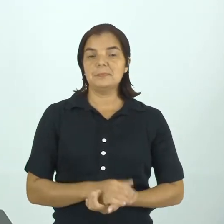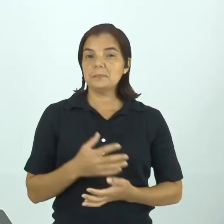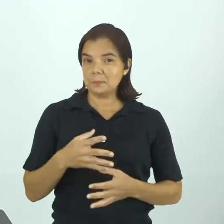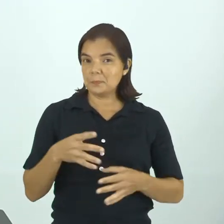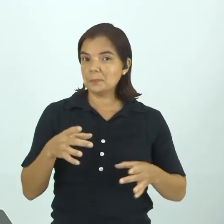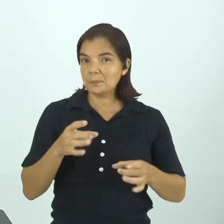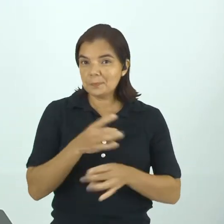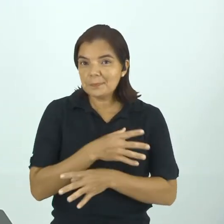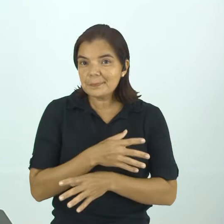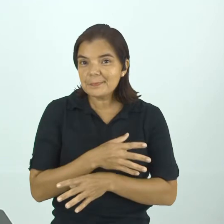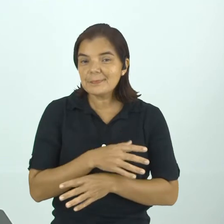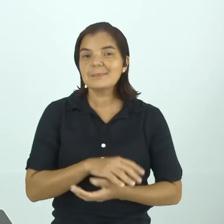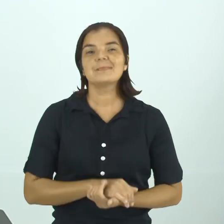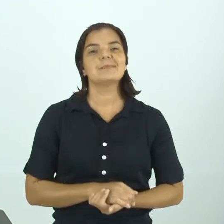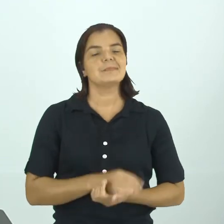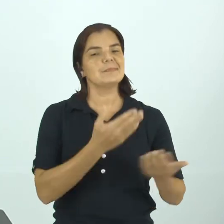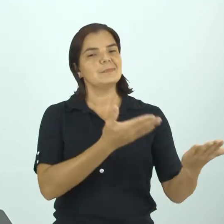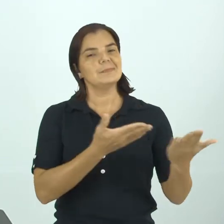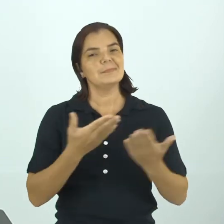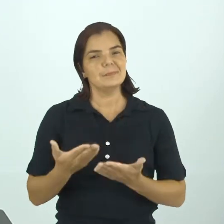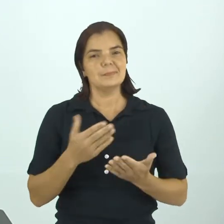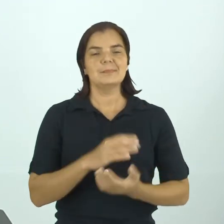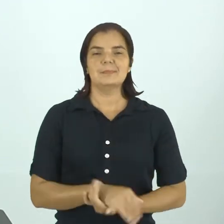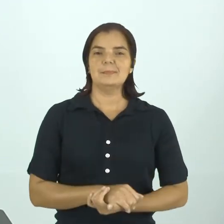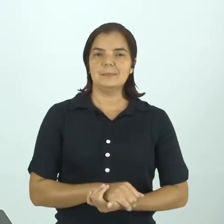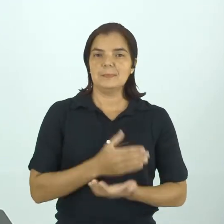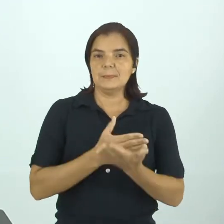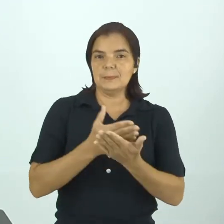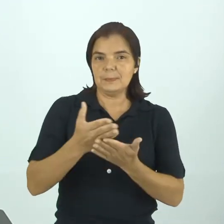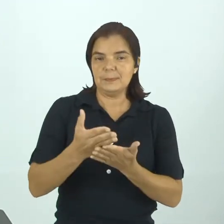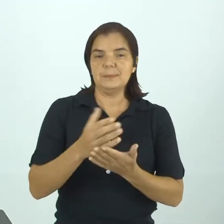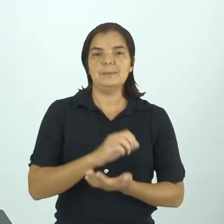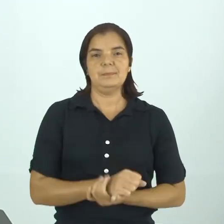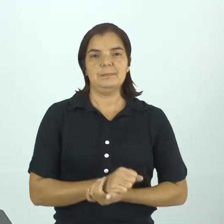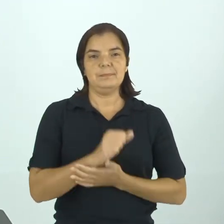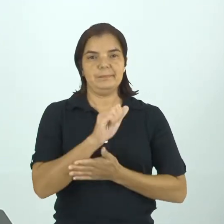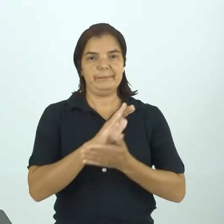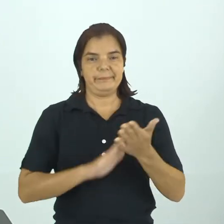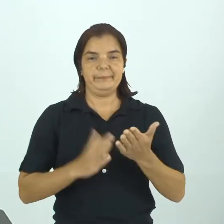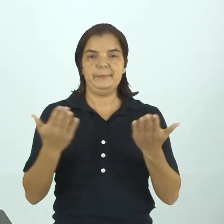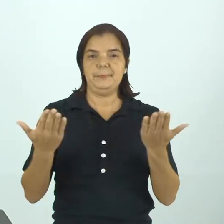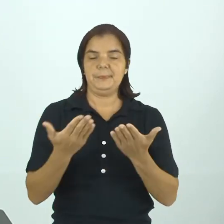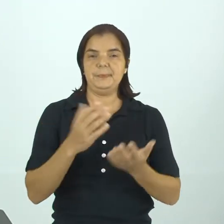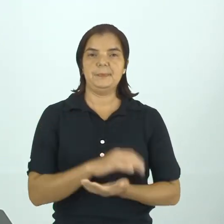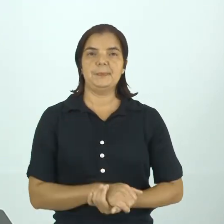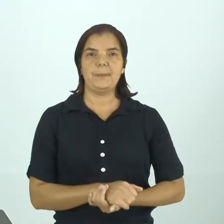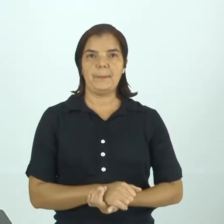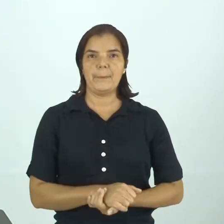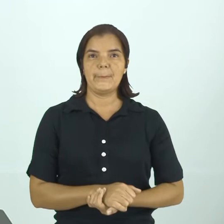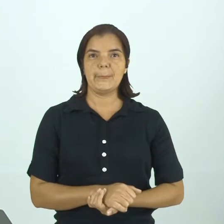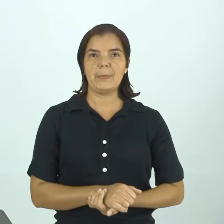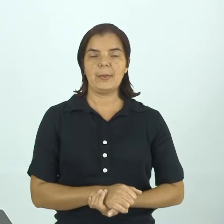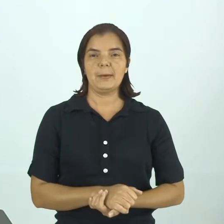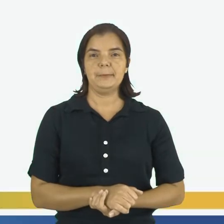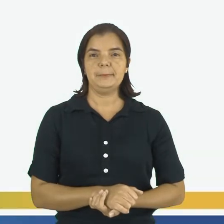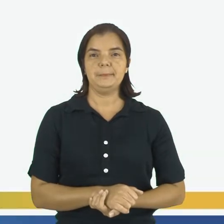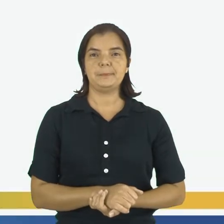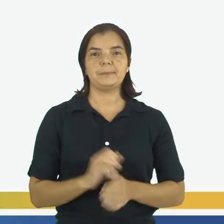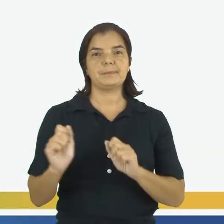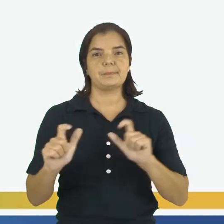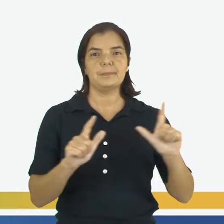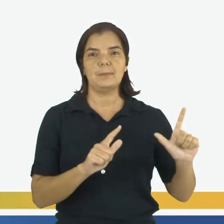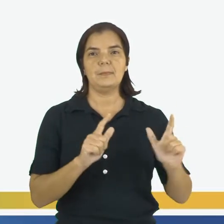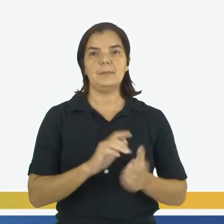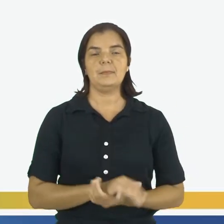as nossas atividades? Eu convido você agora para nós iniciarmos as nossas atividades de hoje. Vamos lá? Acompanhe comigo na